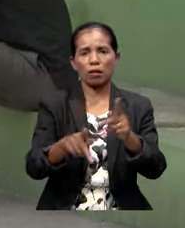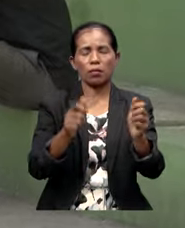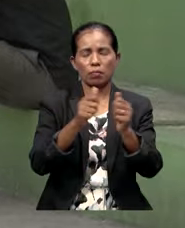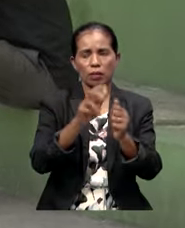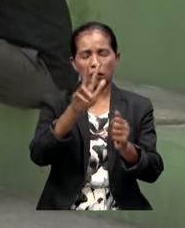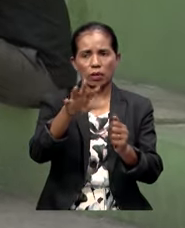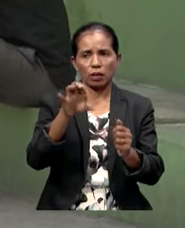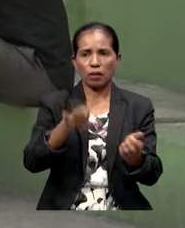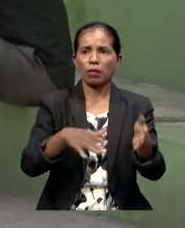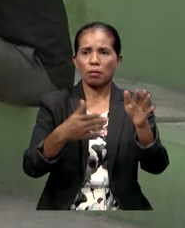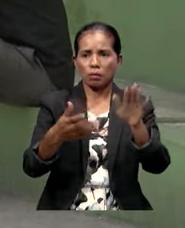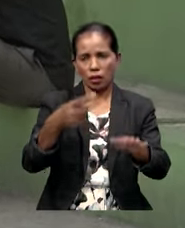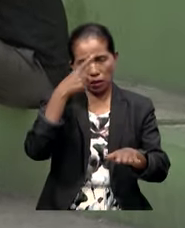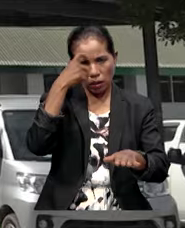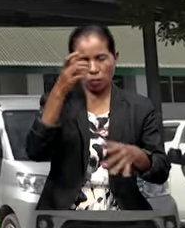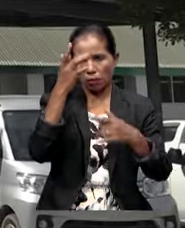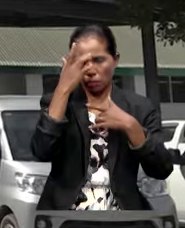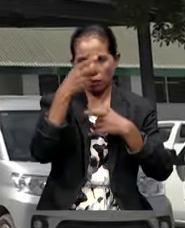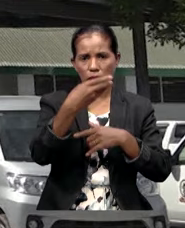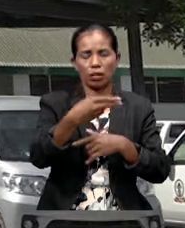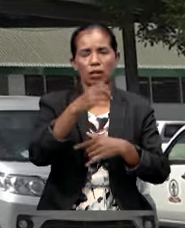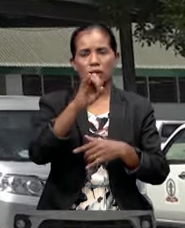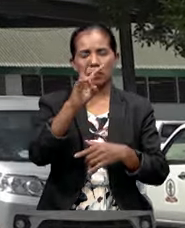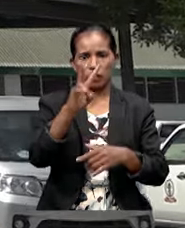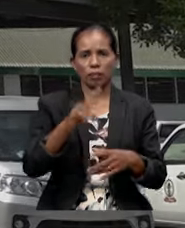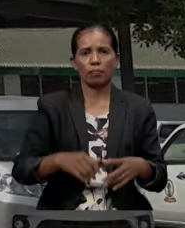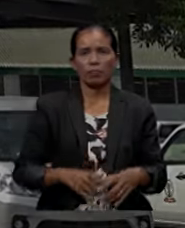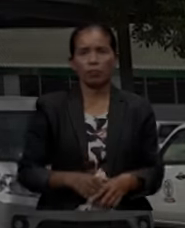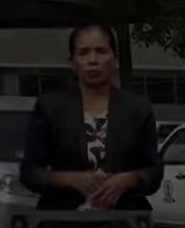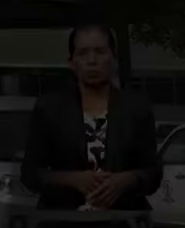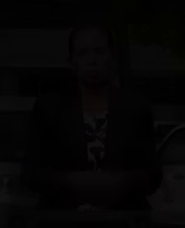resin, makmate tamba Moras HIV. Santina de Jesus, Dilma Suzeti, GMN.